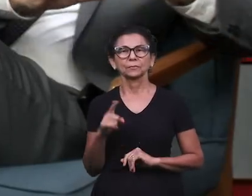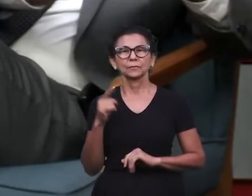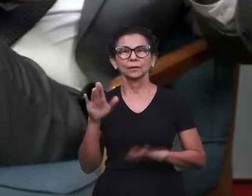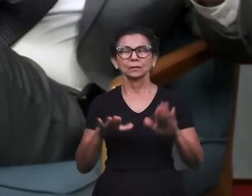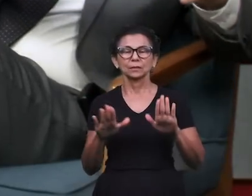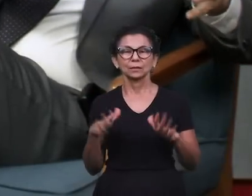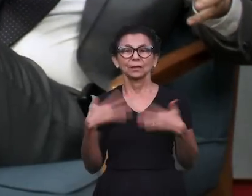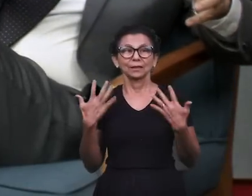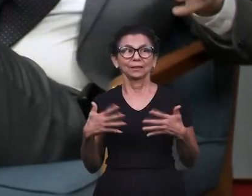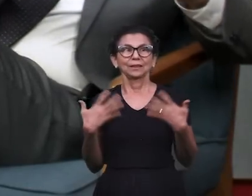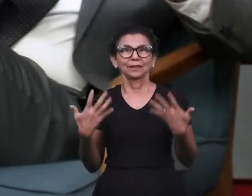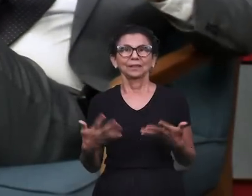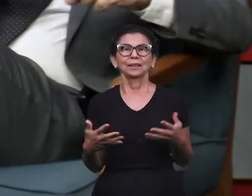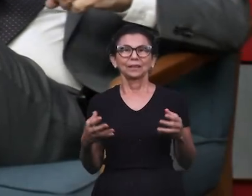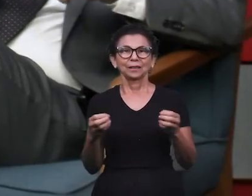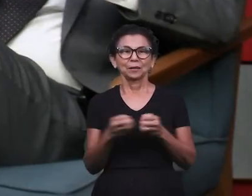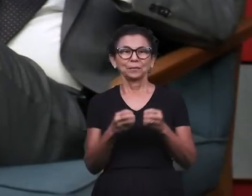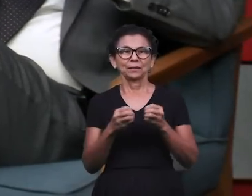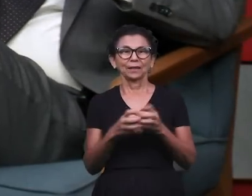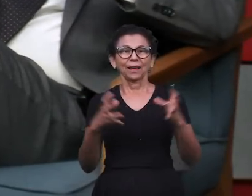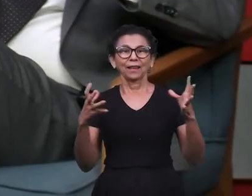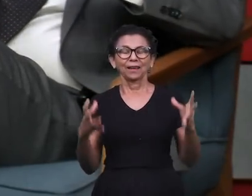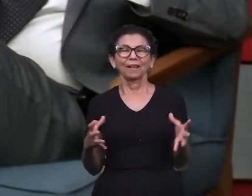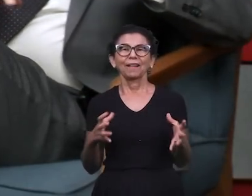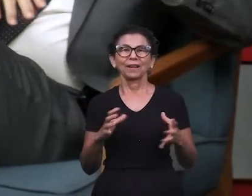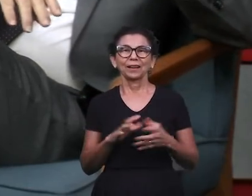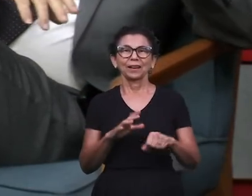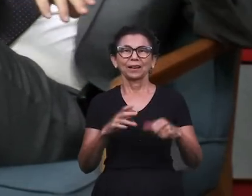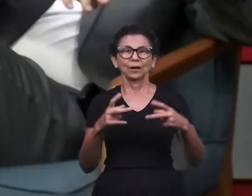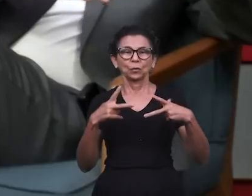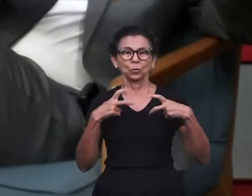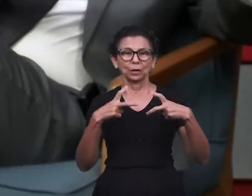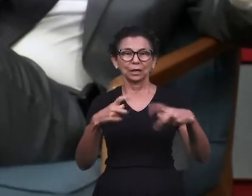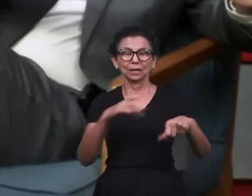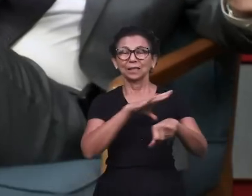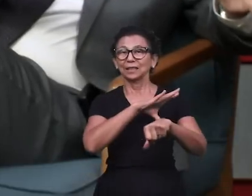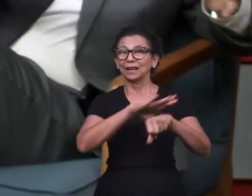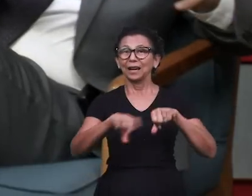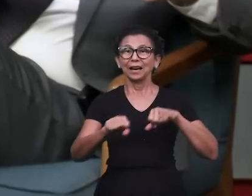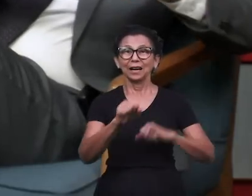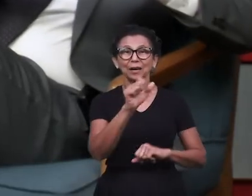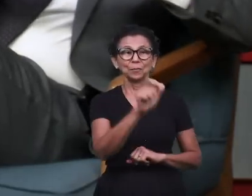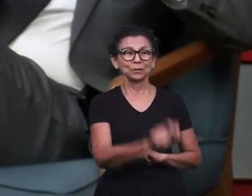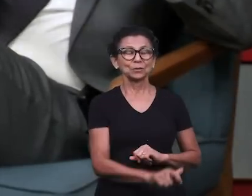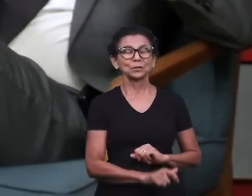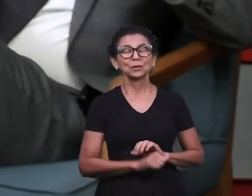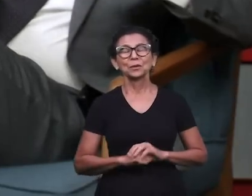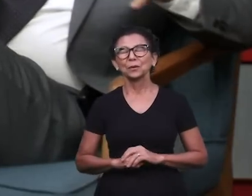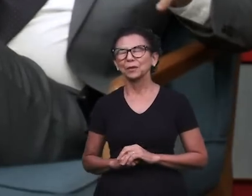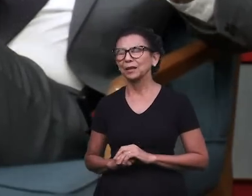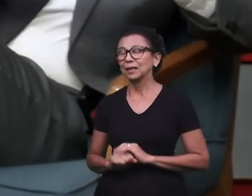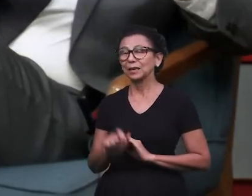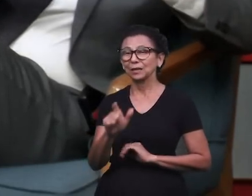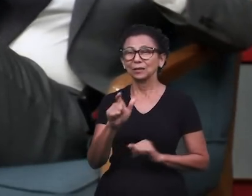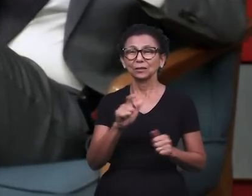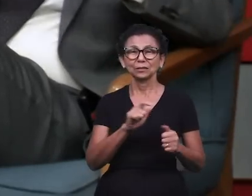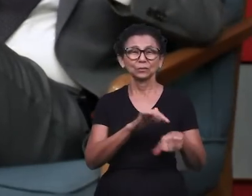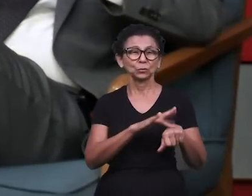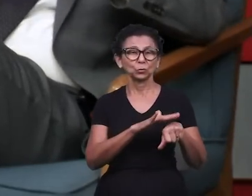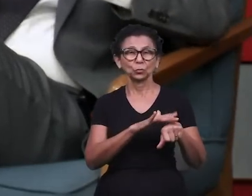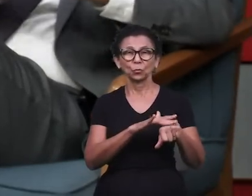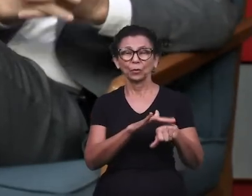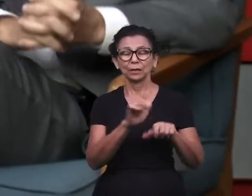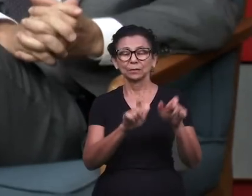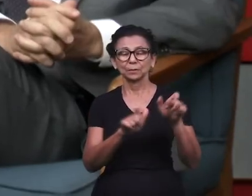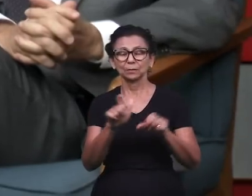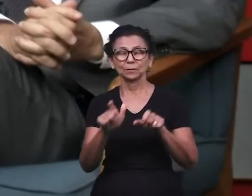com maravilhas, com o canceroso foi curado, ou o outro estava doente disso, foi curado, e nós